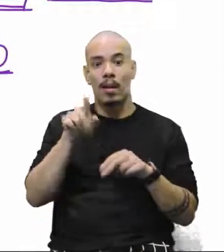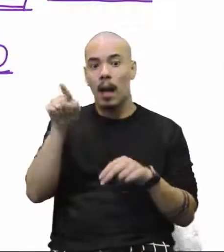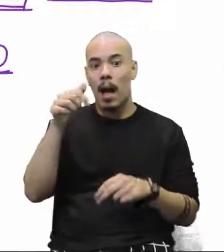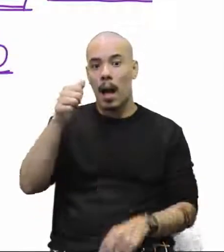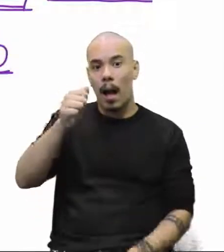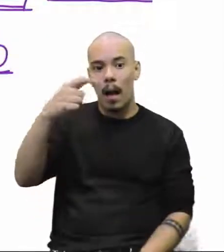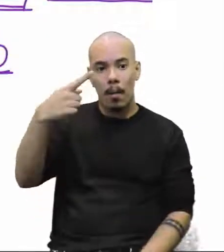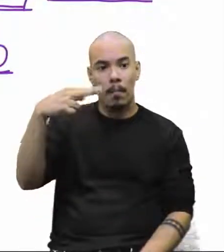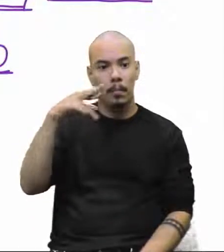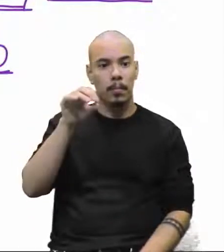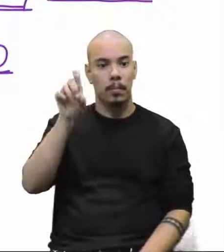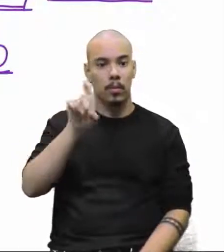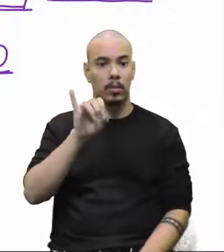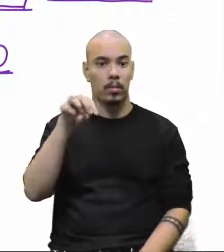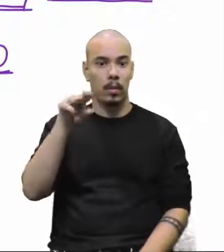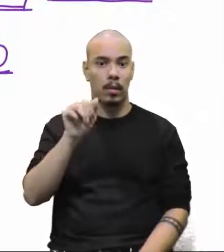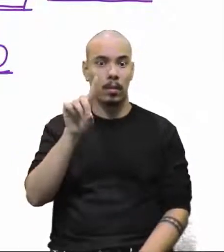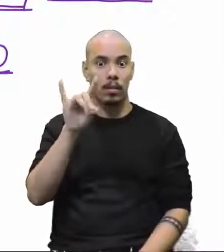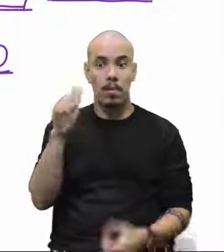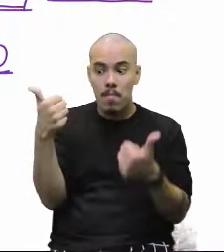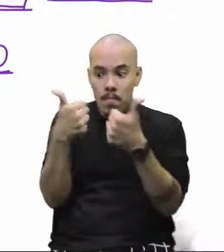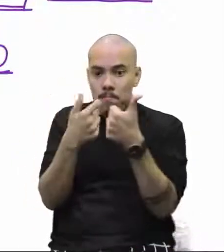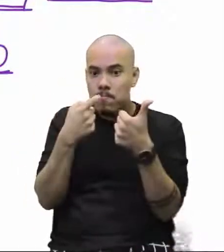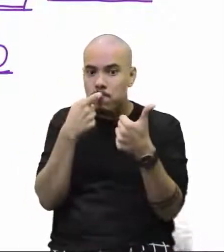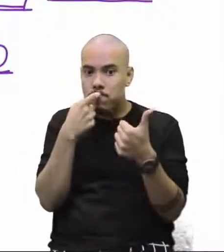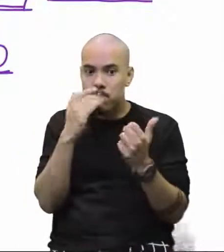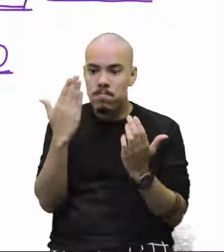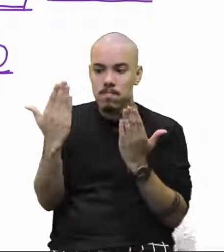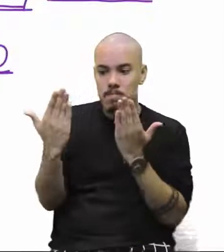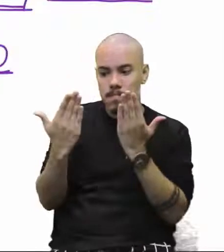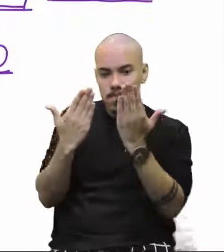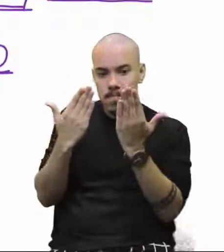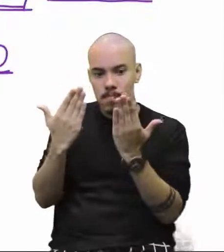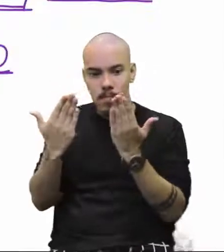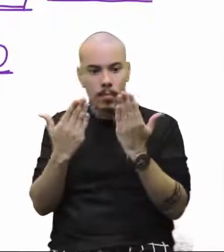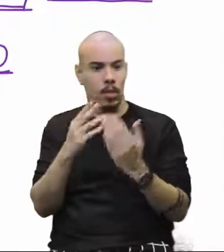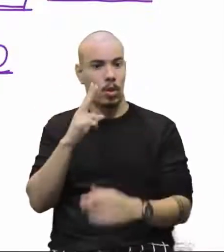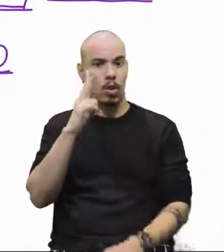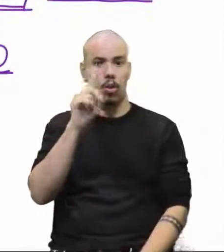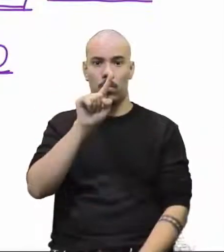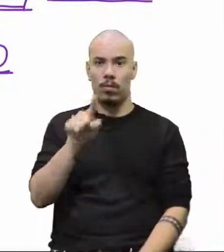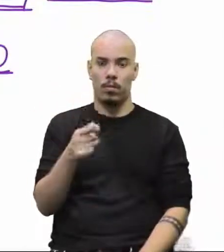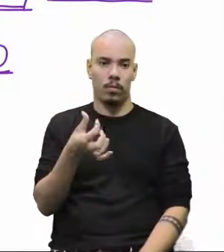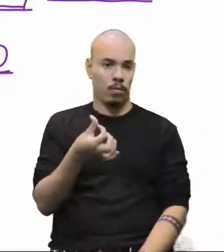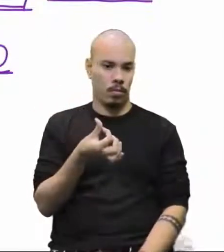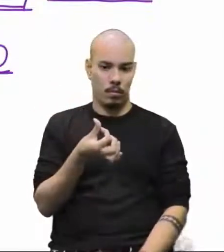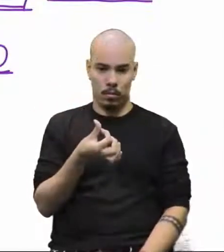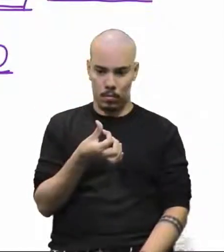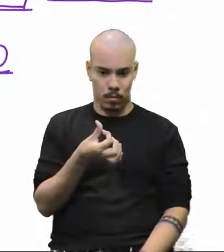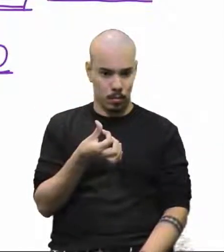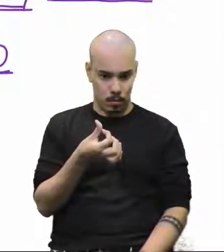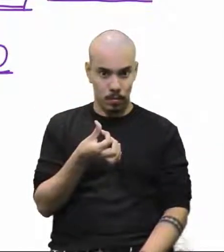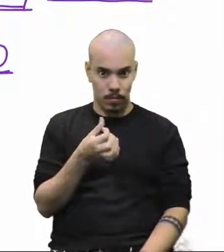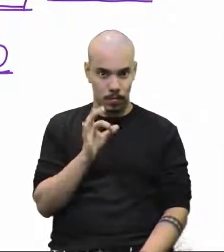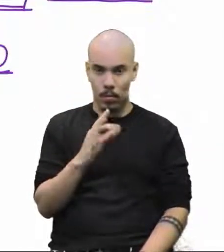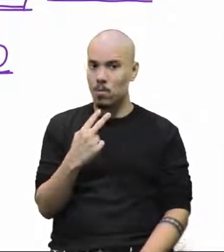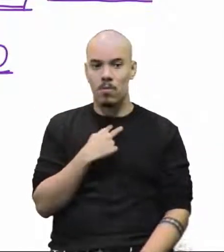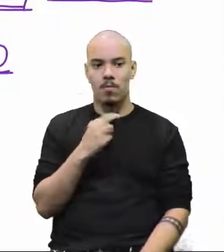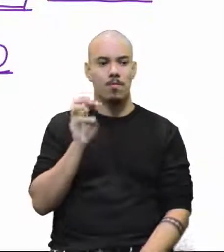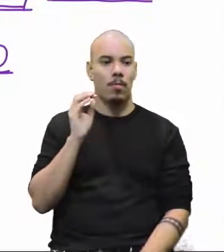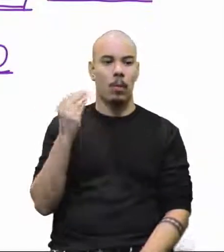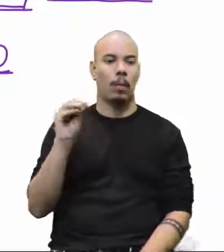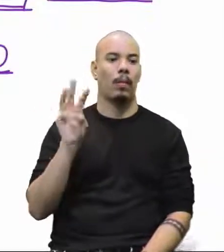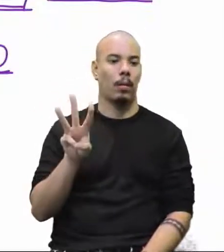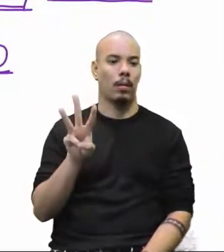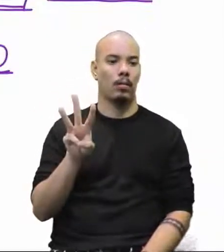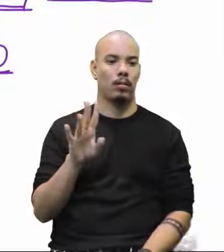aproximadamente. Então, mais próximo, lógico que é 2,6, né? Não pode dizer que é 3,